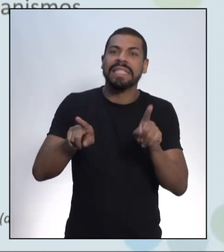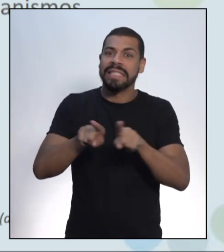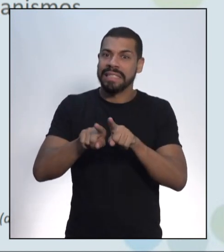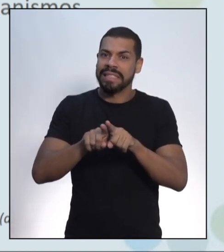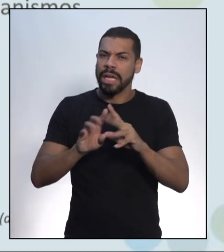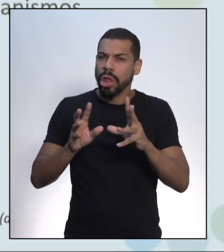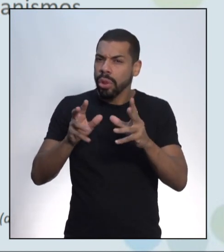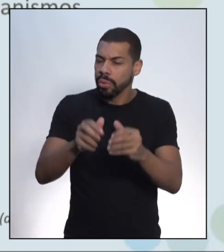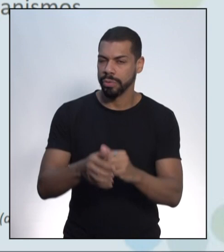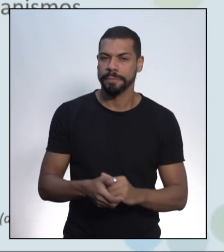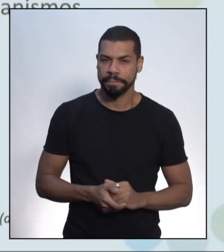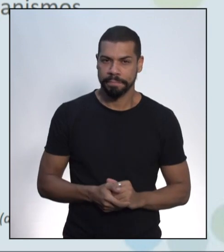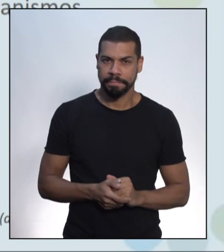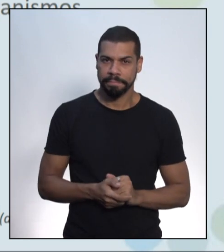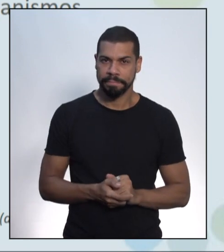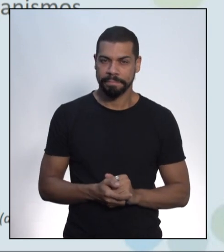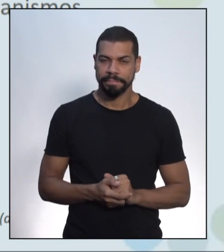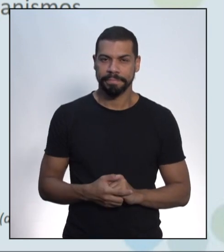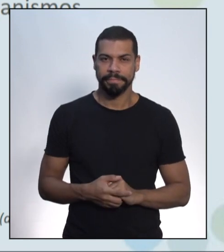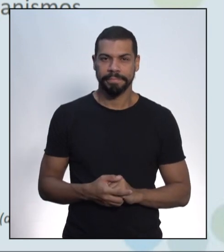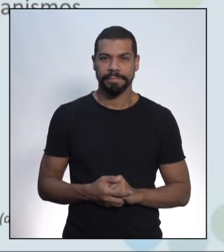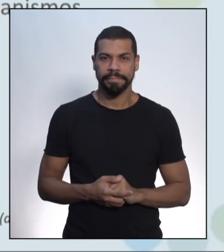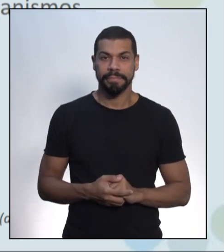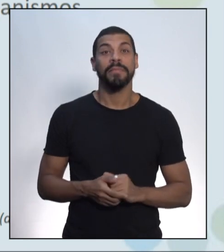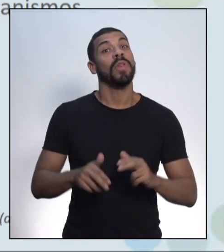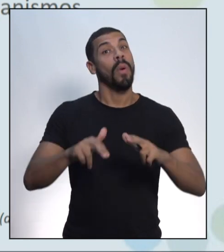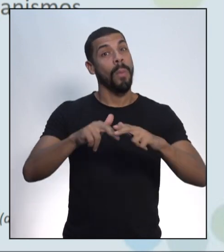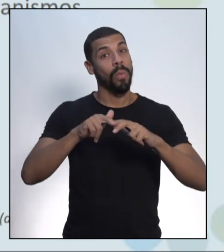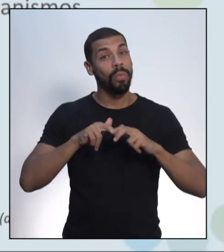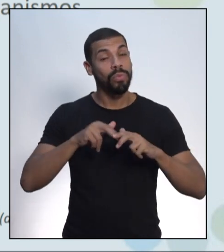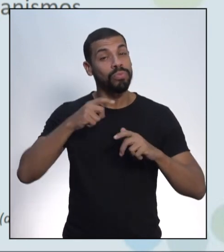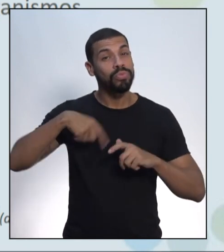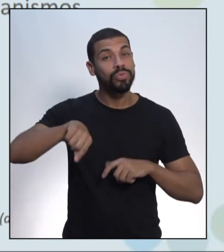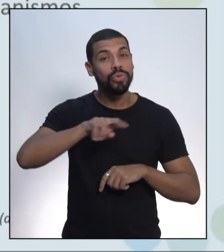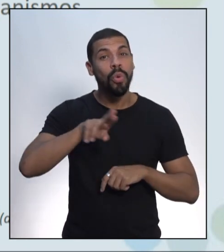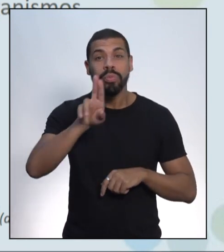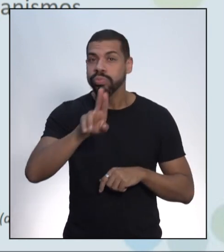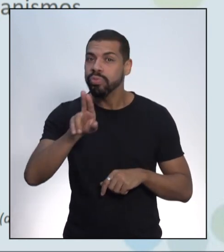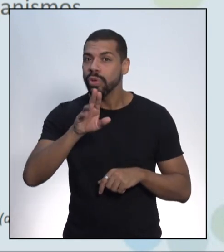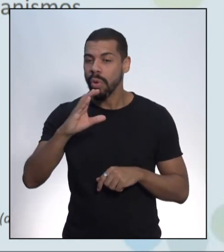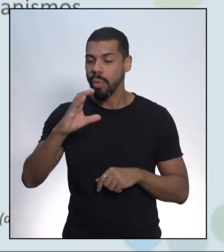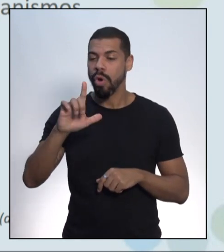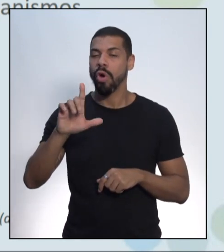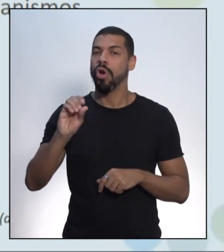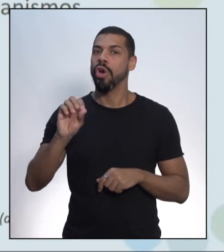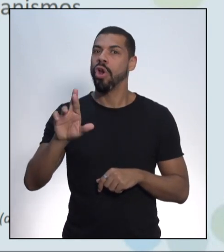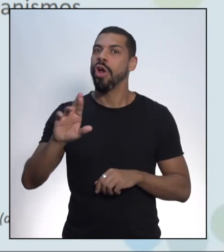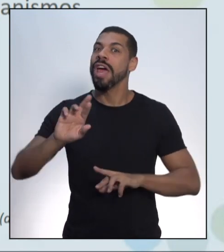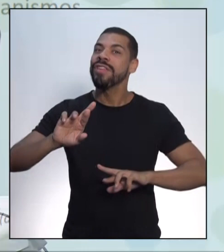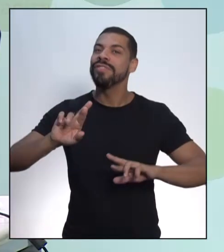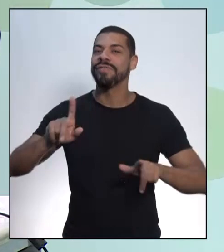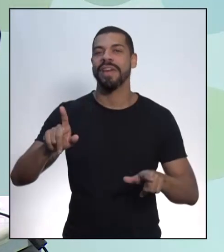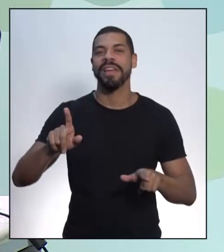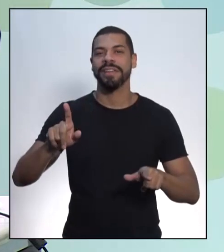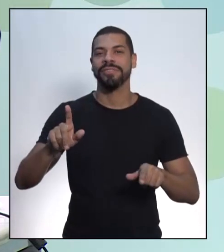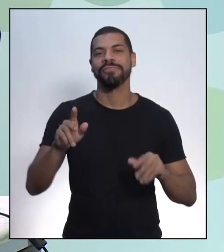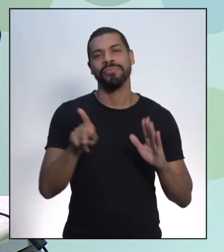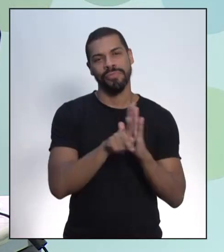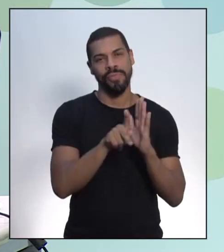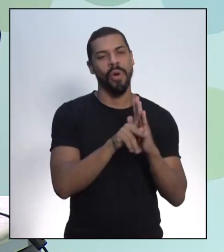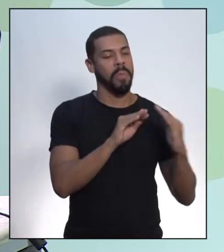elas inativas. Por isso que o cloro que nós usamos não é o mesmo da nossa casa, é um outro tipo de cloro,